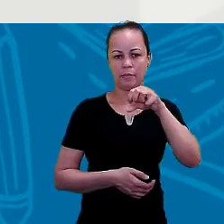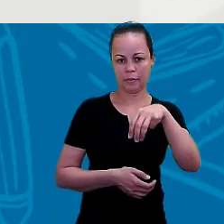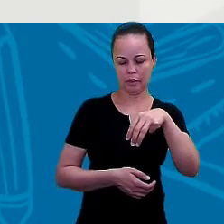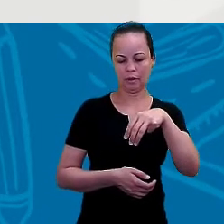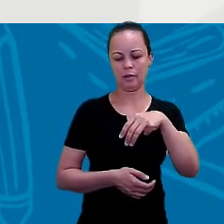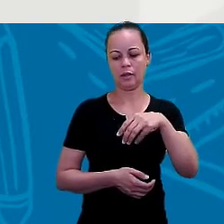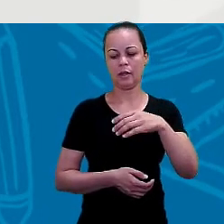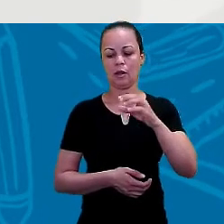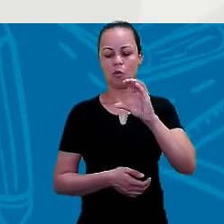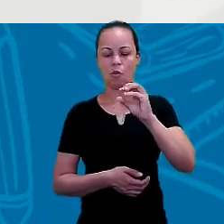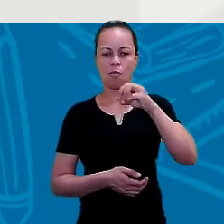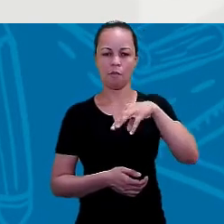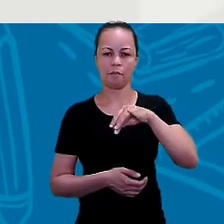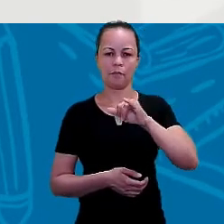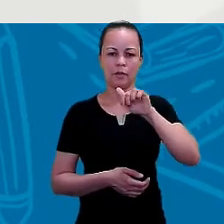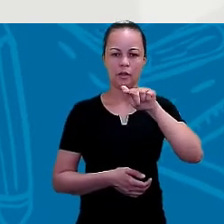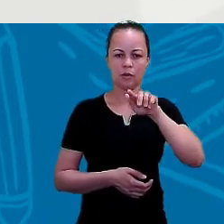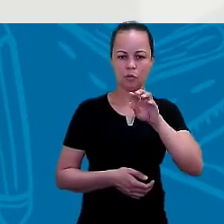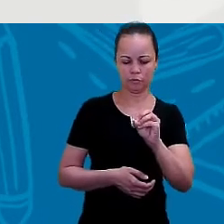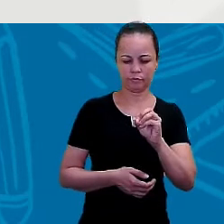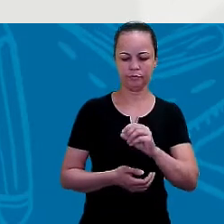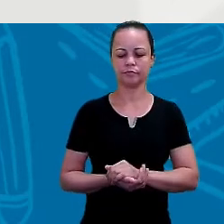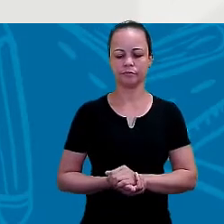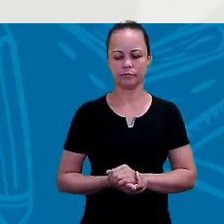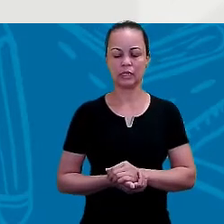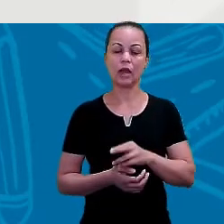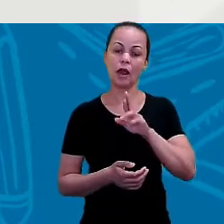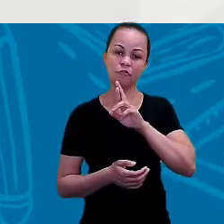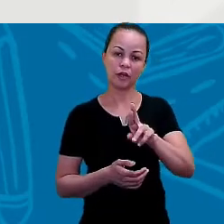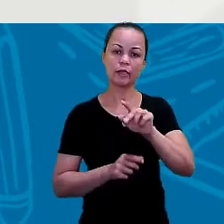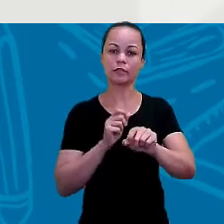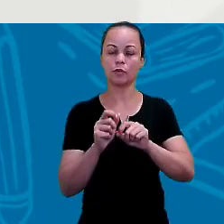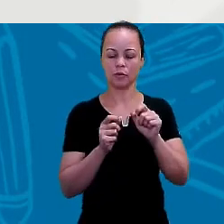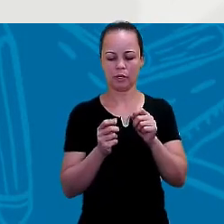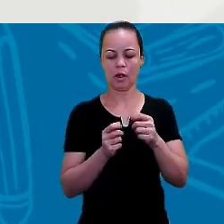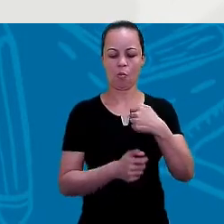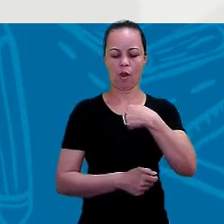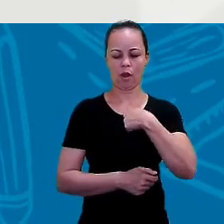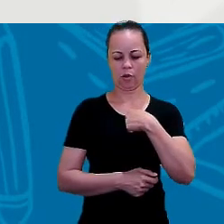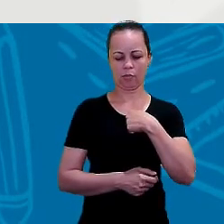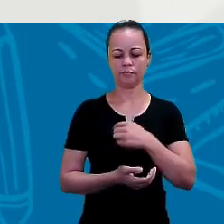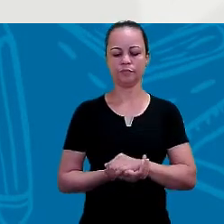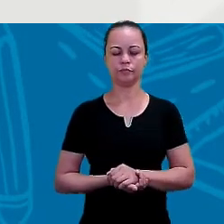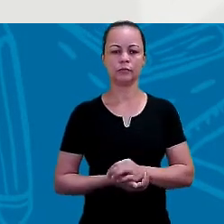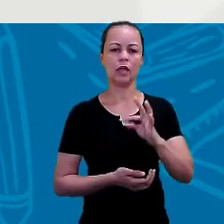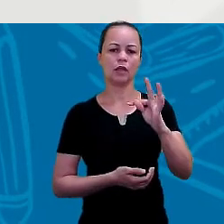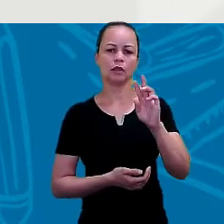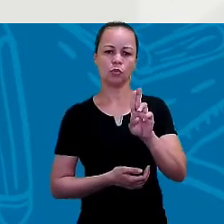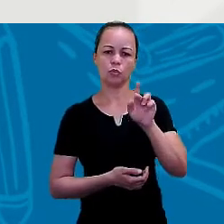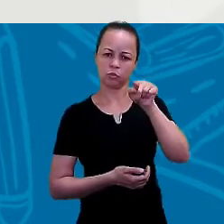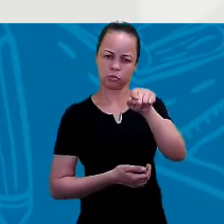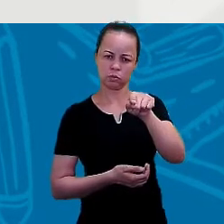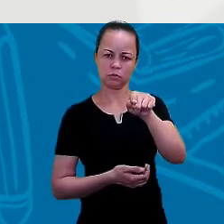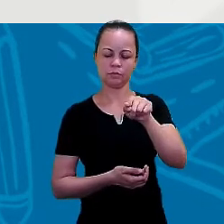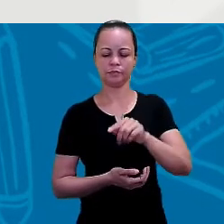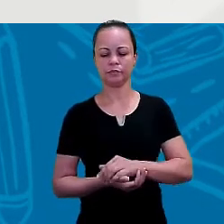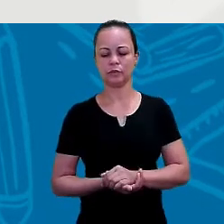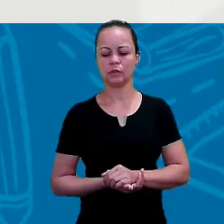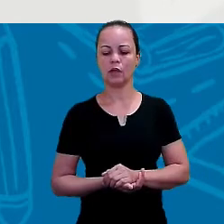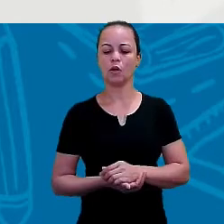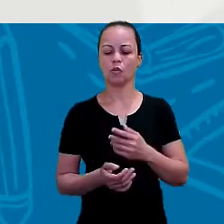tabela? Me-min-comigo, referente ao eu. Temos o tu. Qual é o pronome